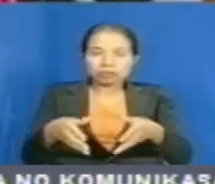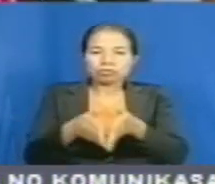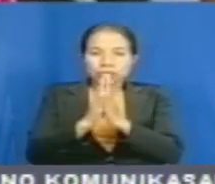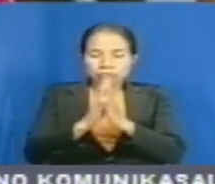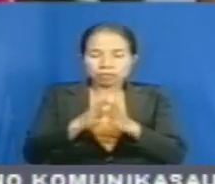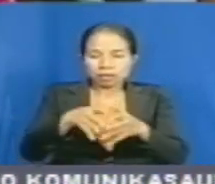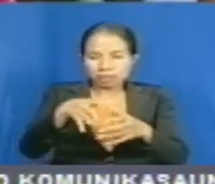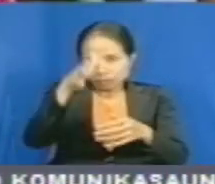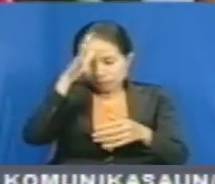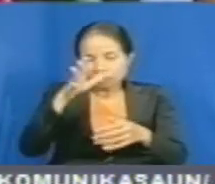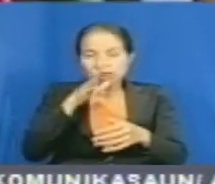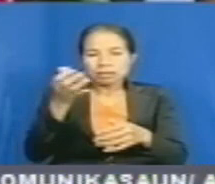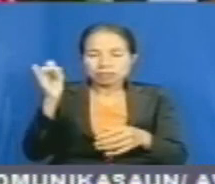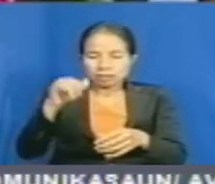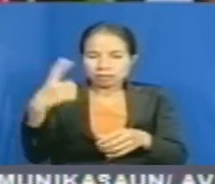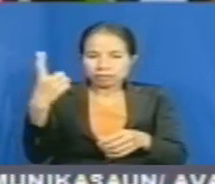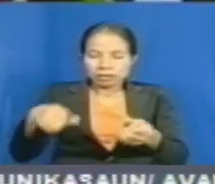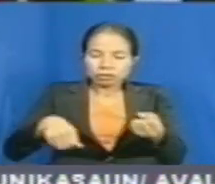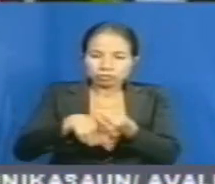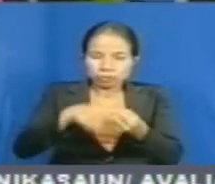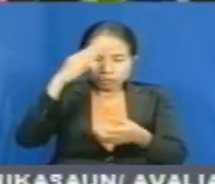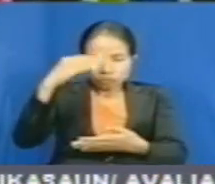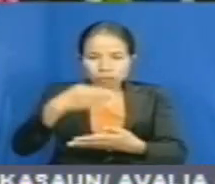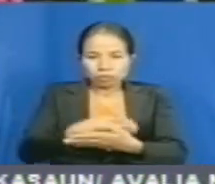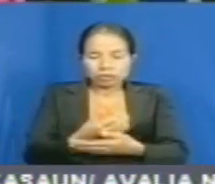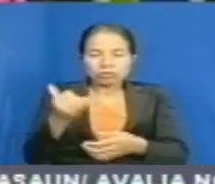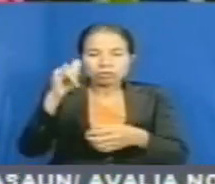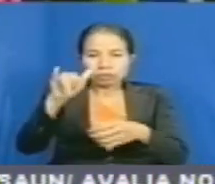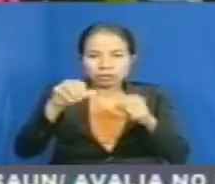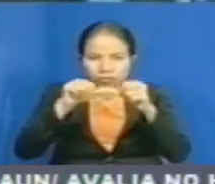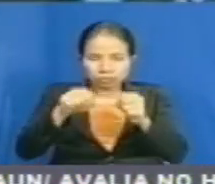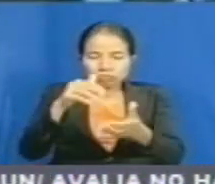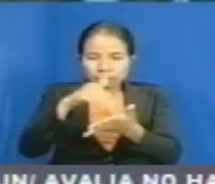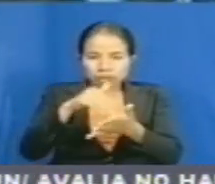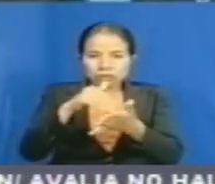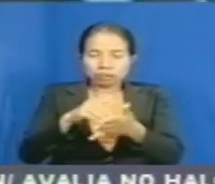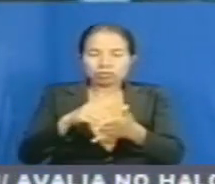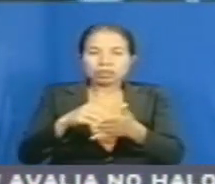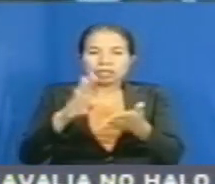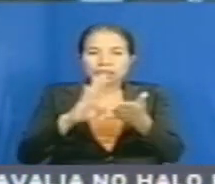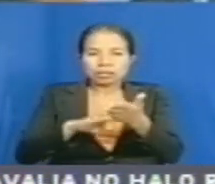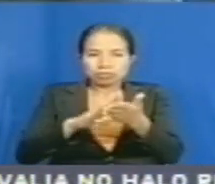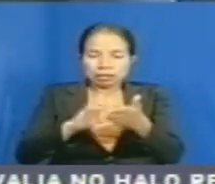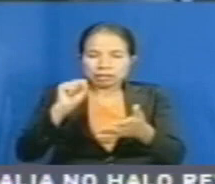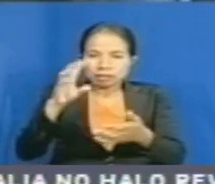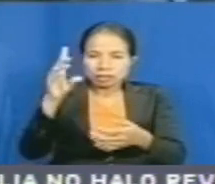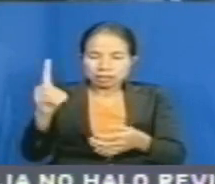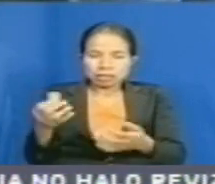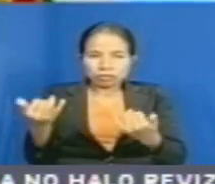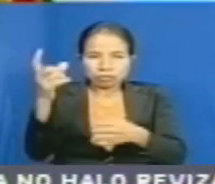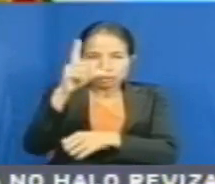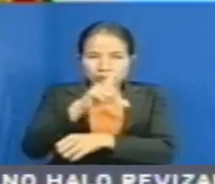sira, na fatin apoio o an sira, hodi continua estudo e a ensino básico sira. Oi